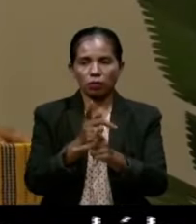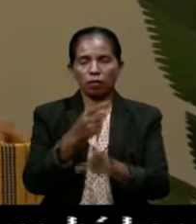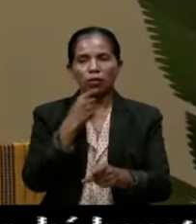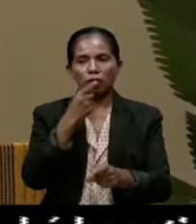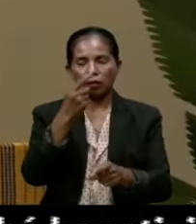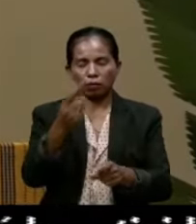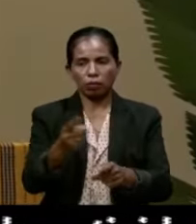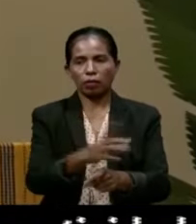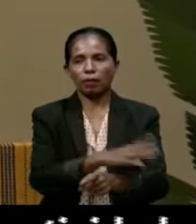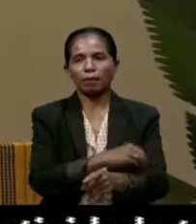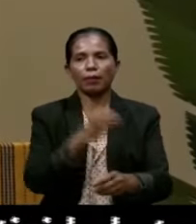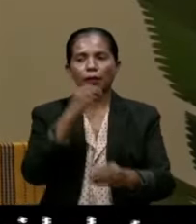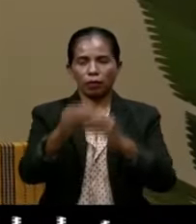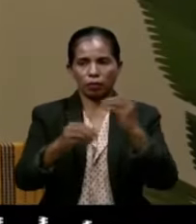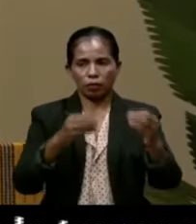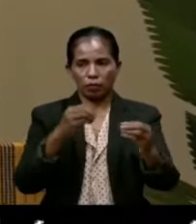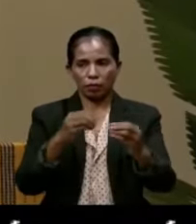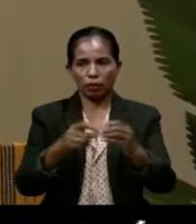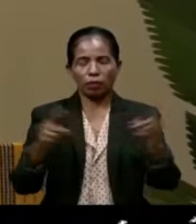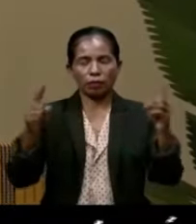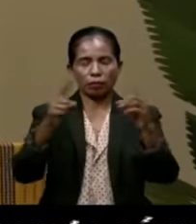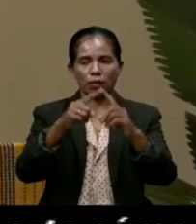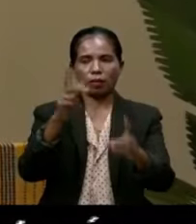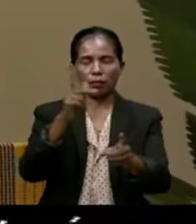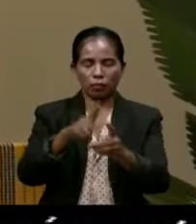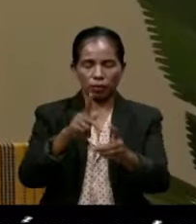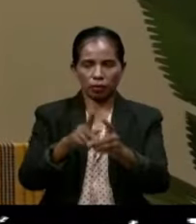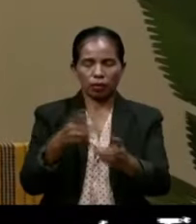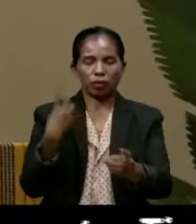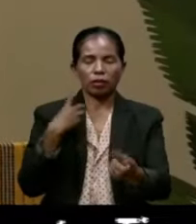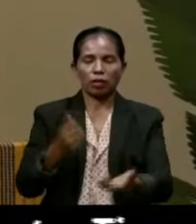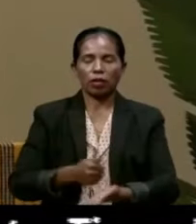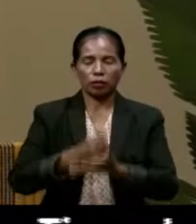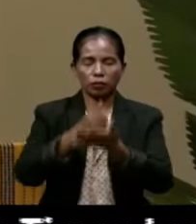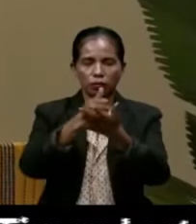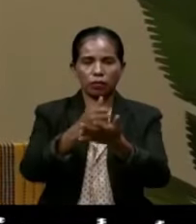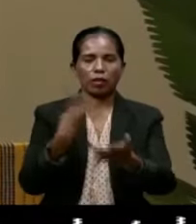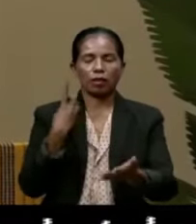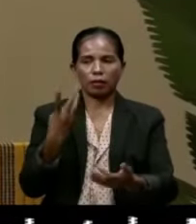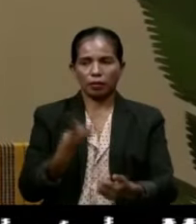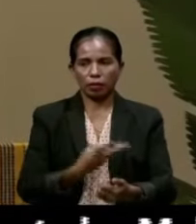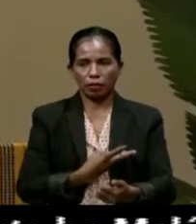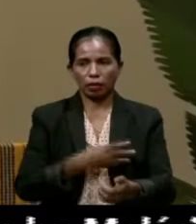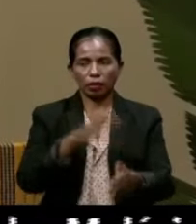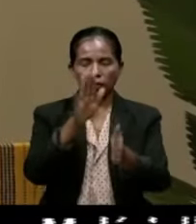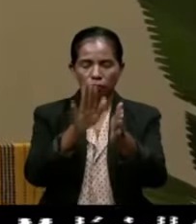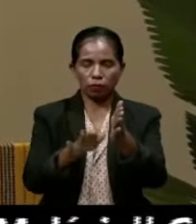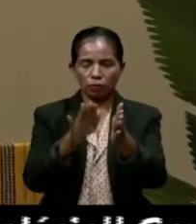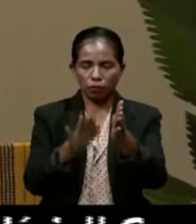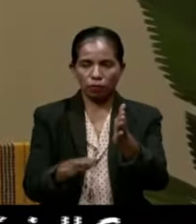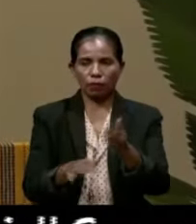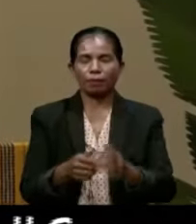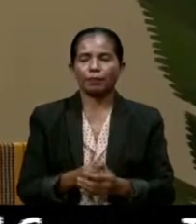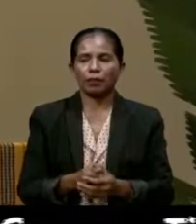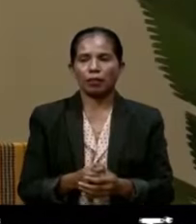mas indicação kata vai undar neve mas durante ne sustenta ela ita tunda da ocona,